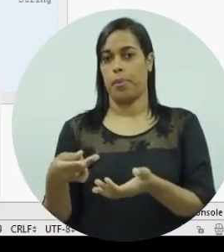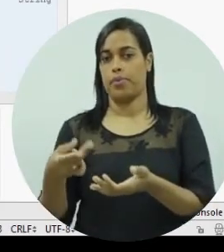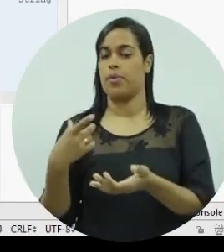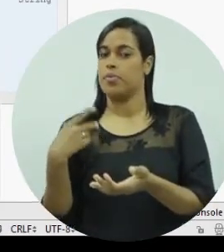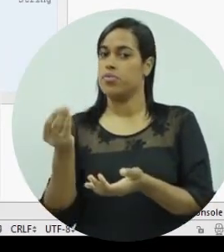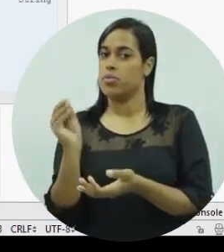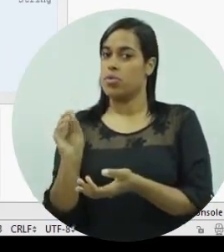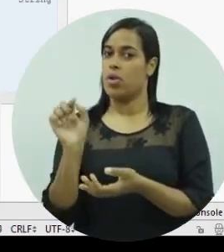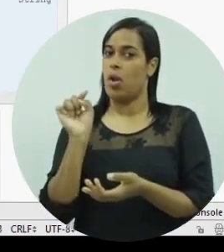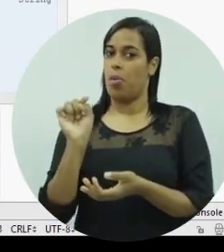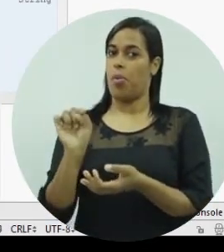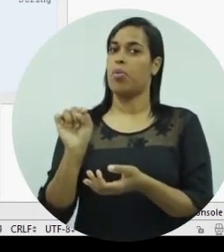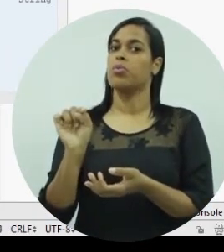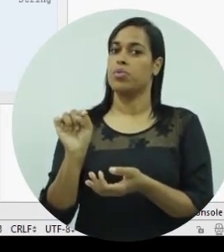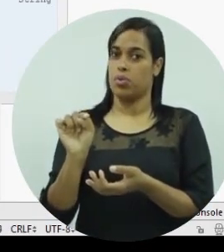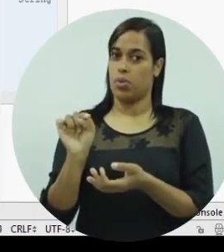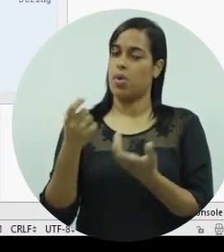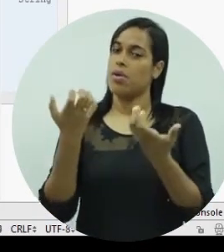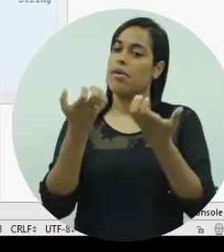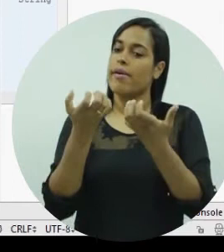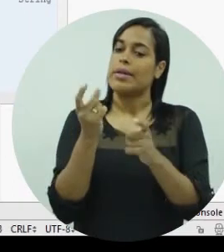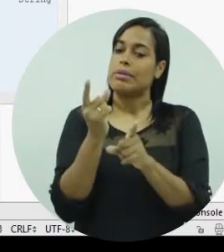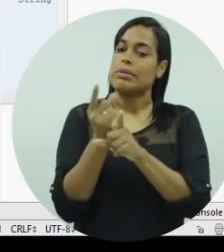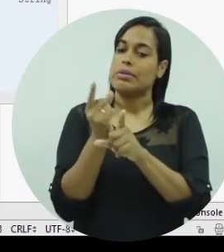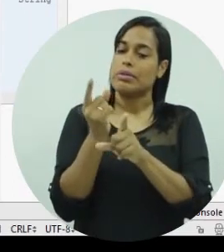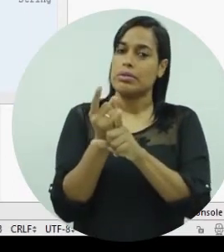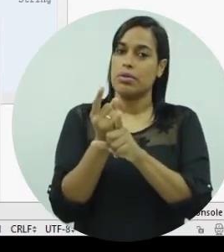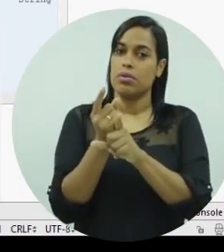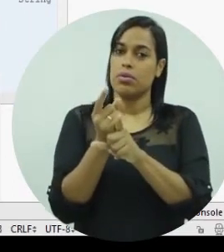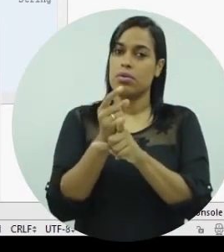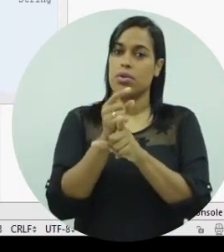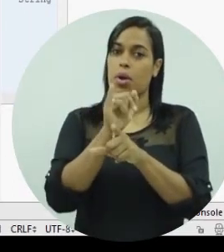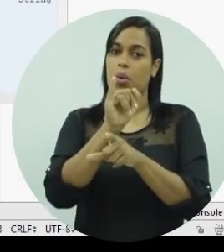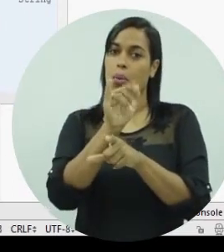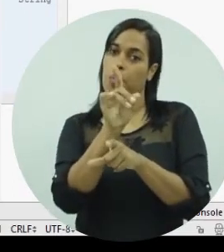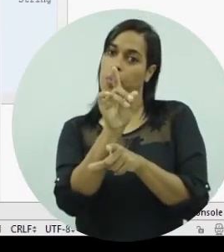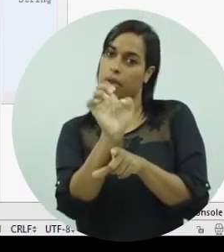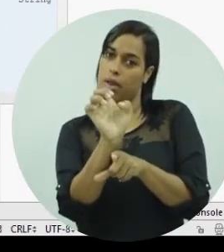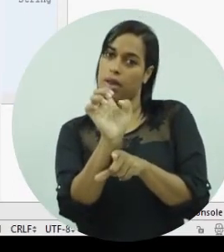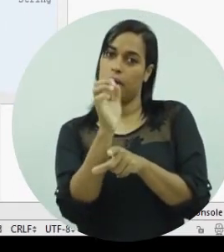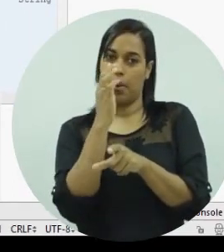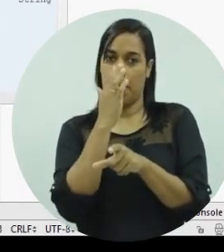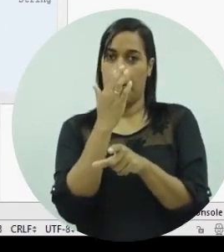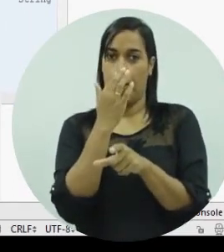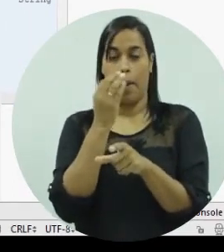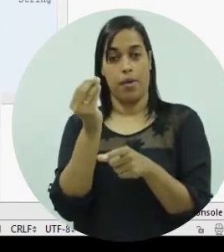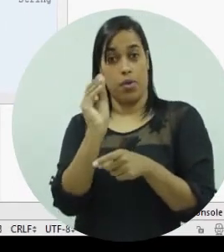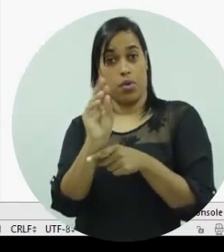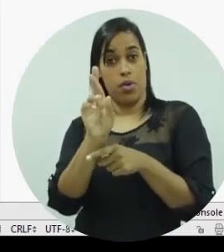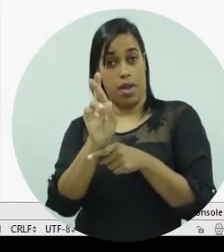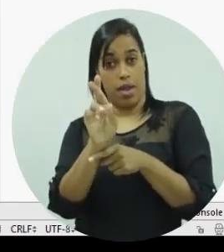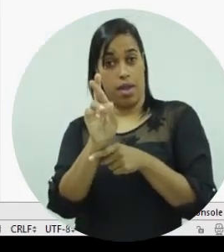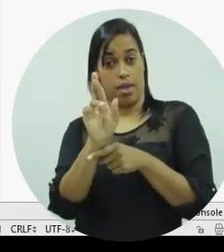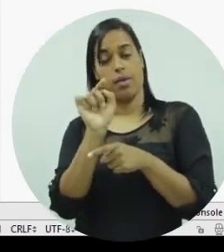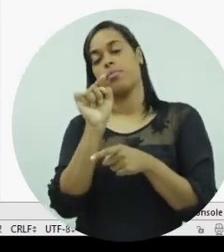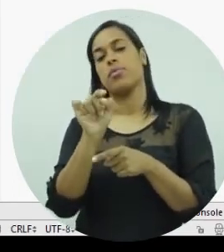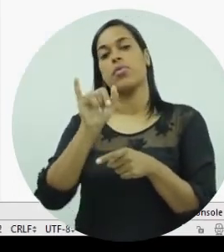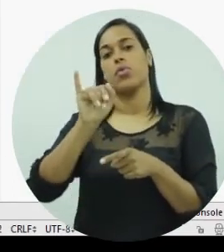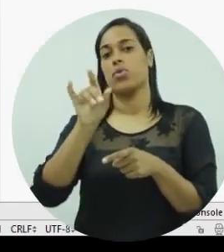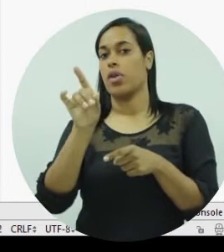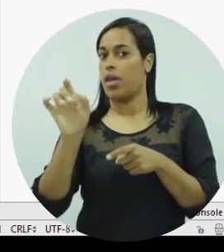o ponto e dizer que queremos encontrar um ID. Aí a gente coloca aqui